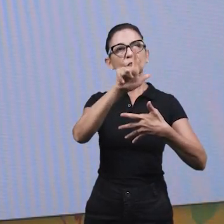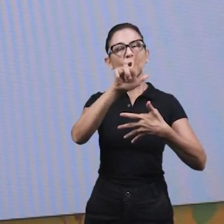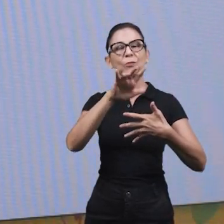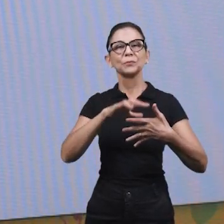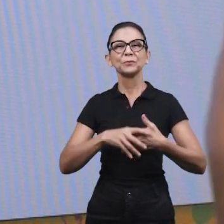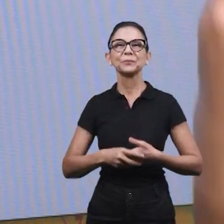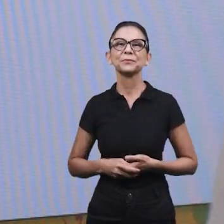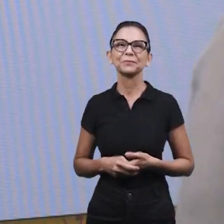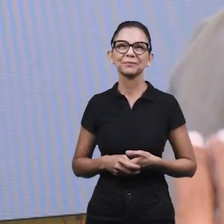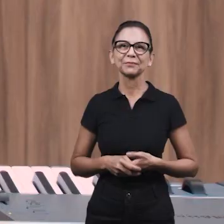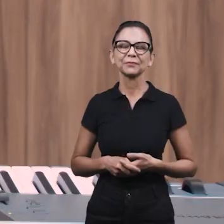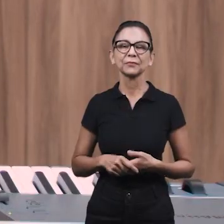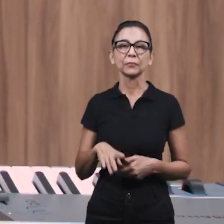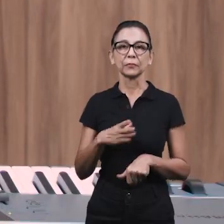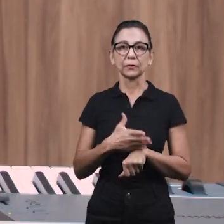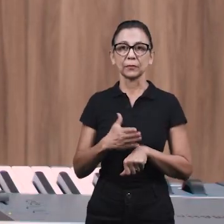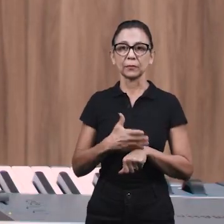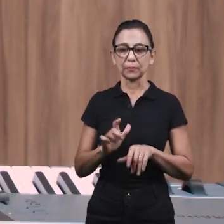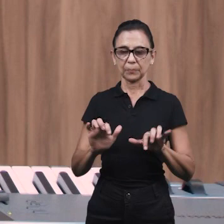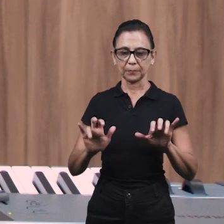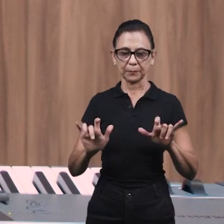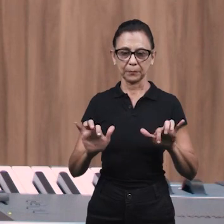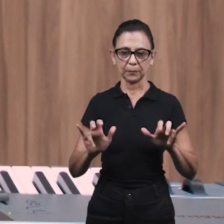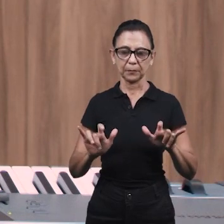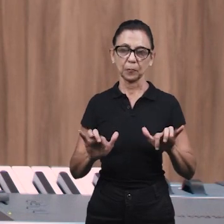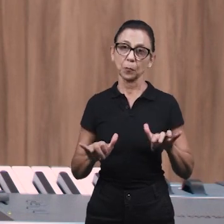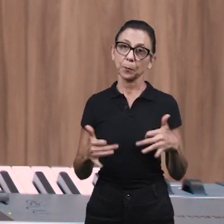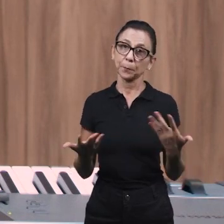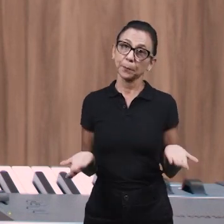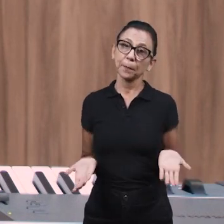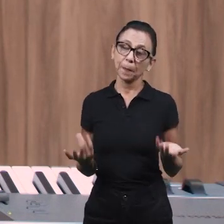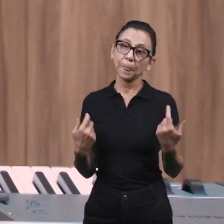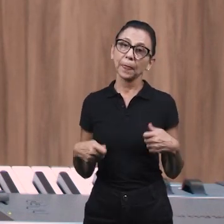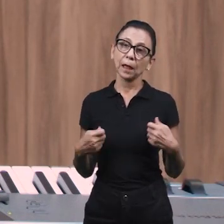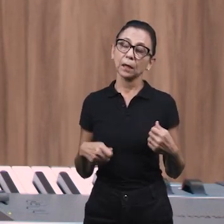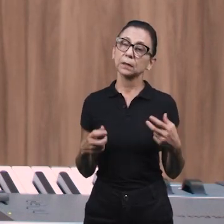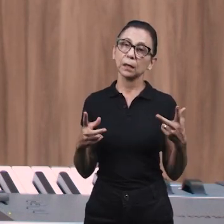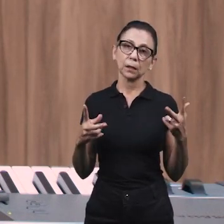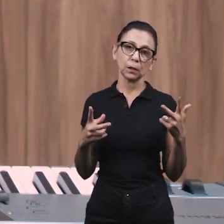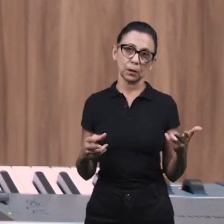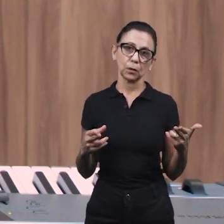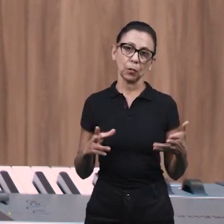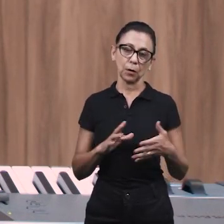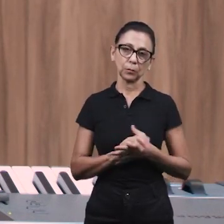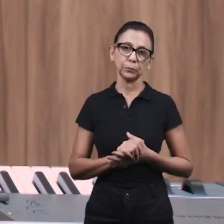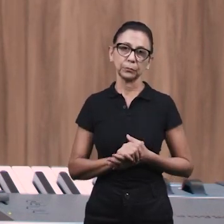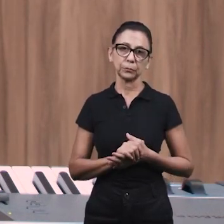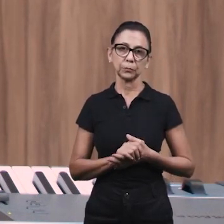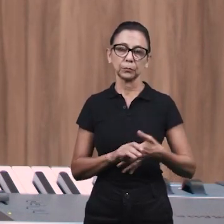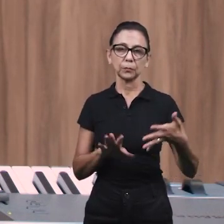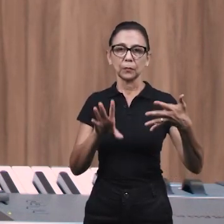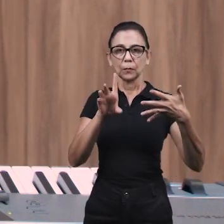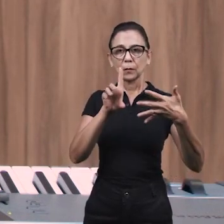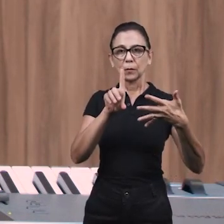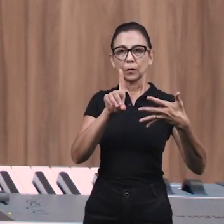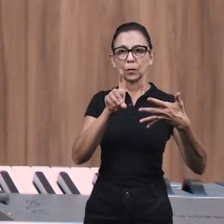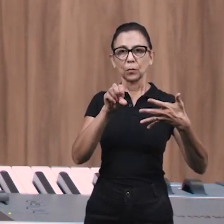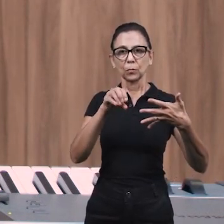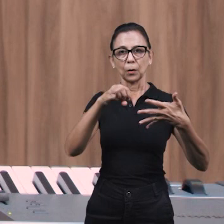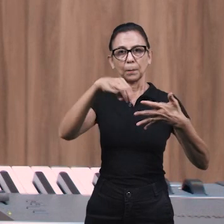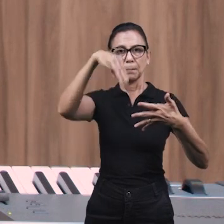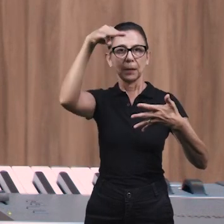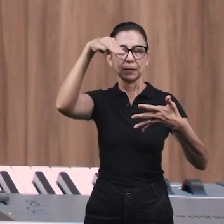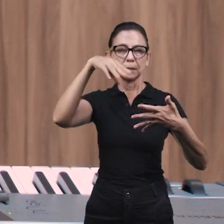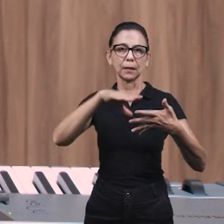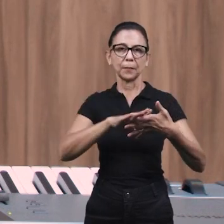Sol. Para a gente treinar essa escala aqui no teclado, a gente vai fazer da mesma forma que a gente fez no Dó maior. Nós vamos